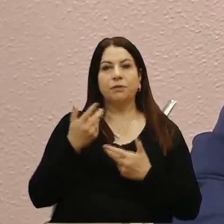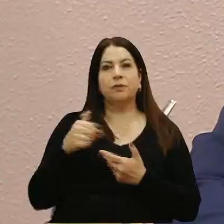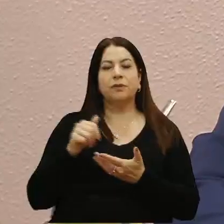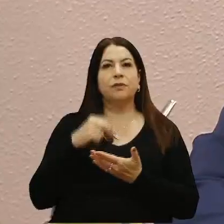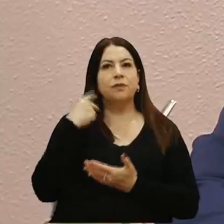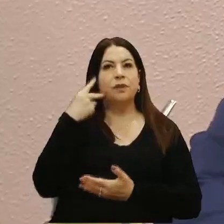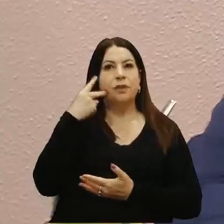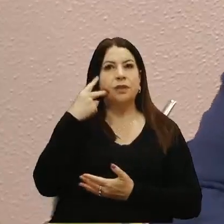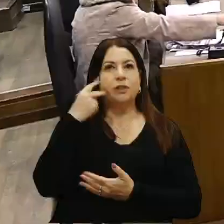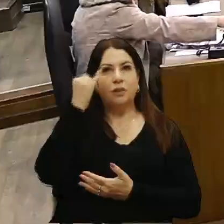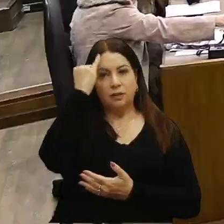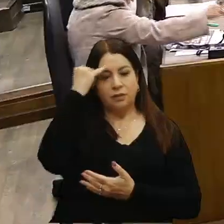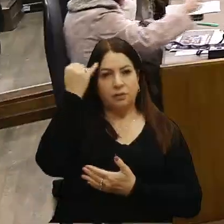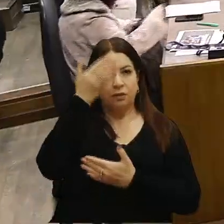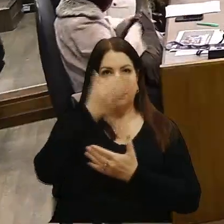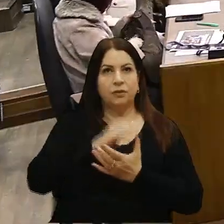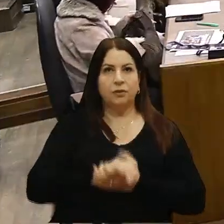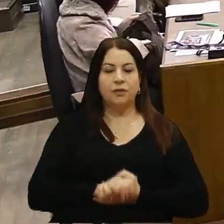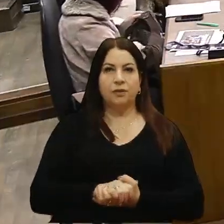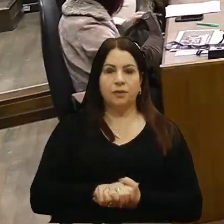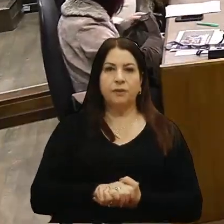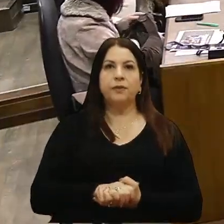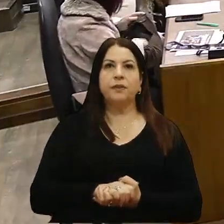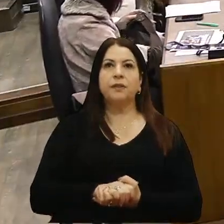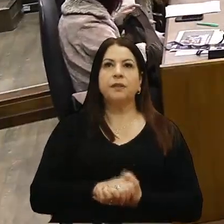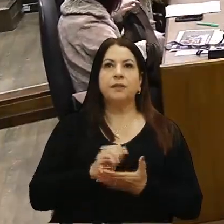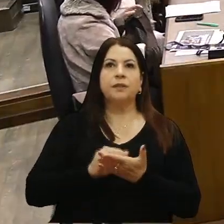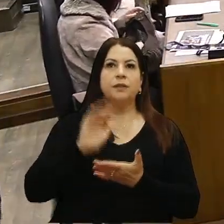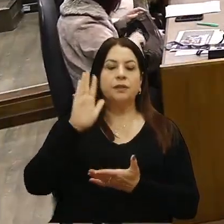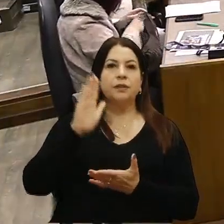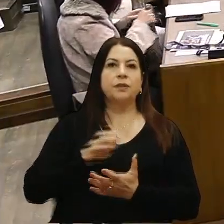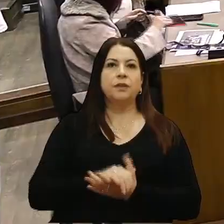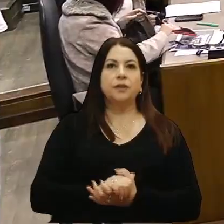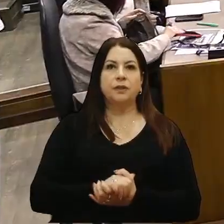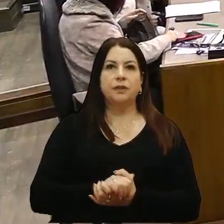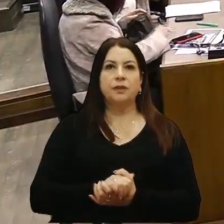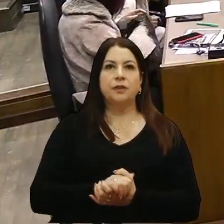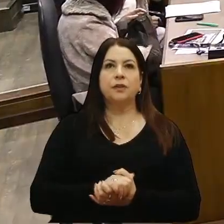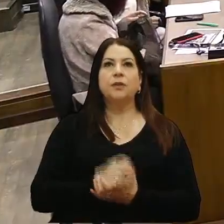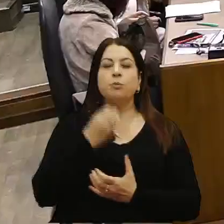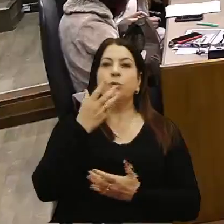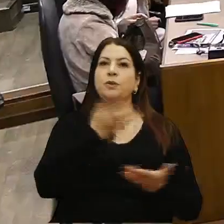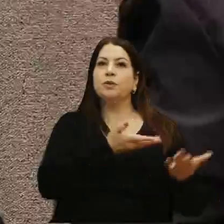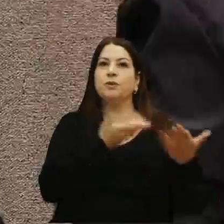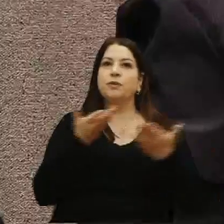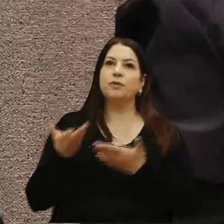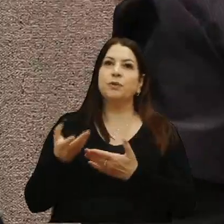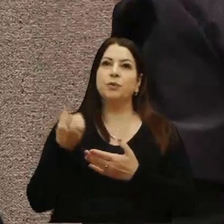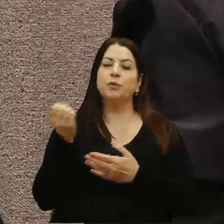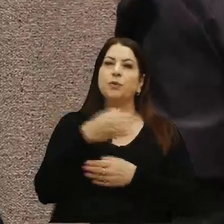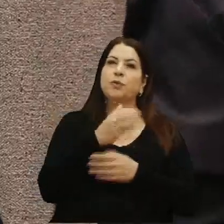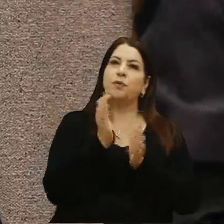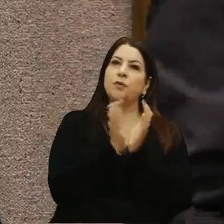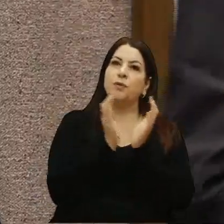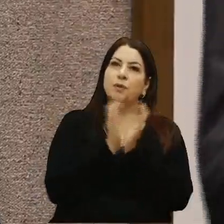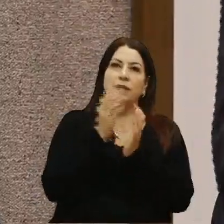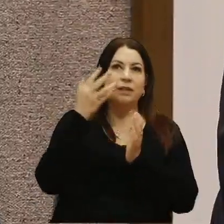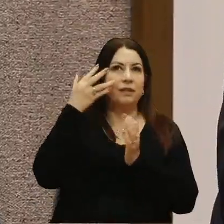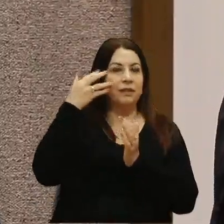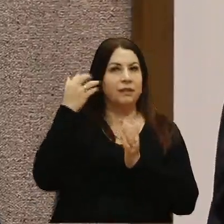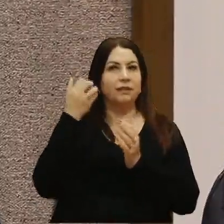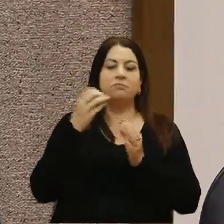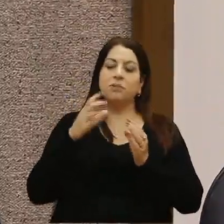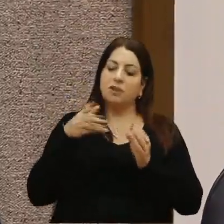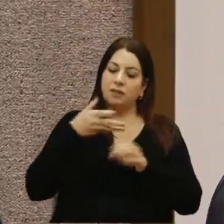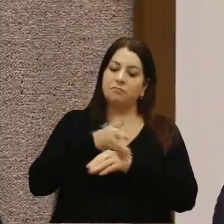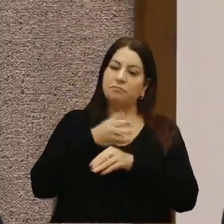vereador José Pascoal D'Ambrosio. Senhor presidente, Peço a palavra, senhor presidente. eu quero dar boas-vindas ao novo colega, o Jack, um